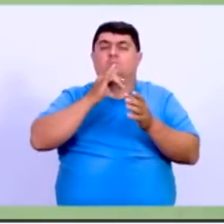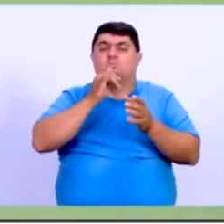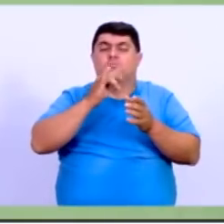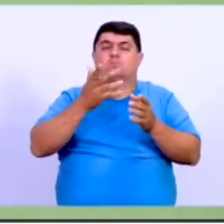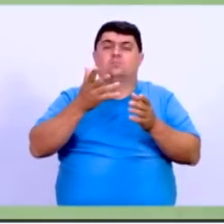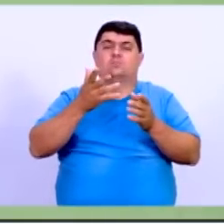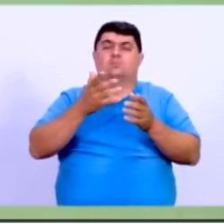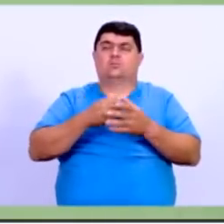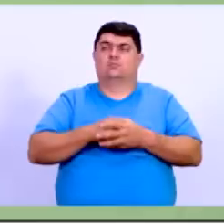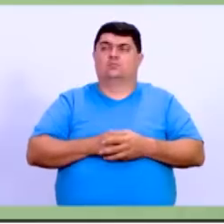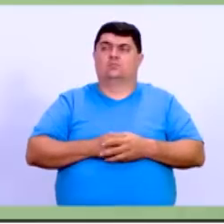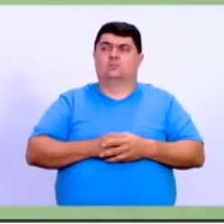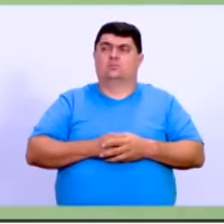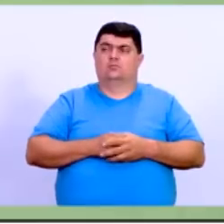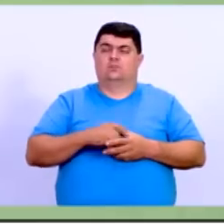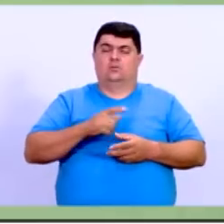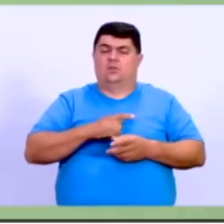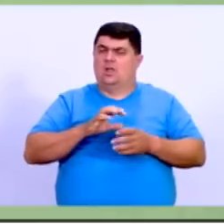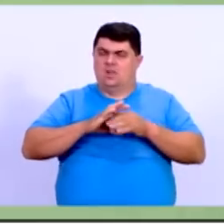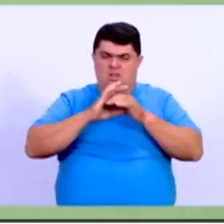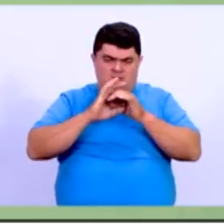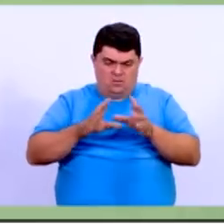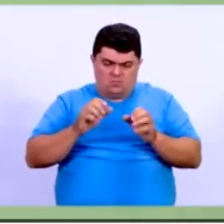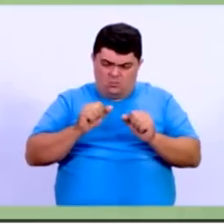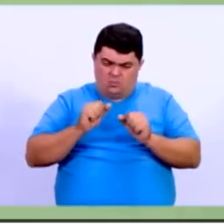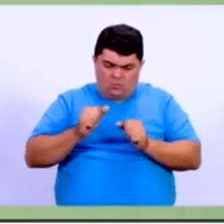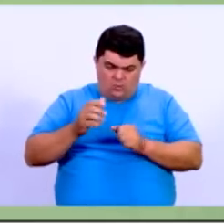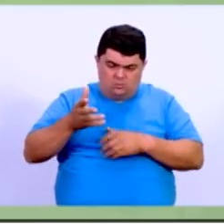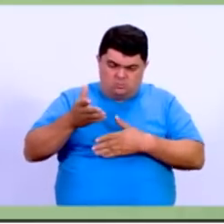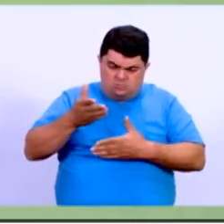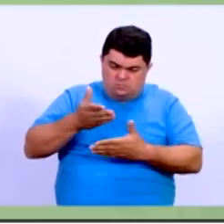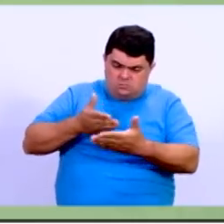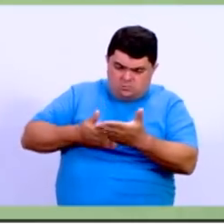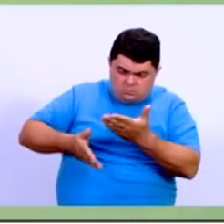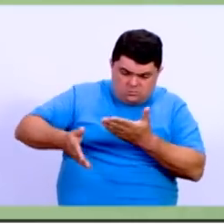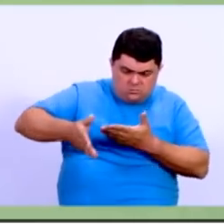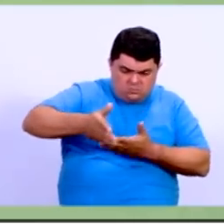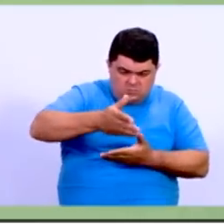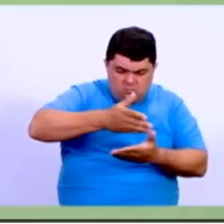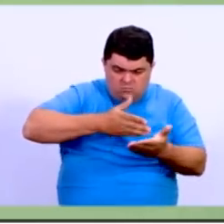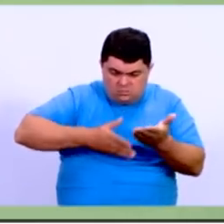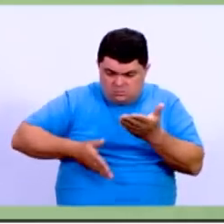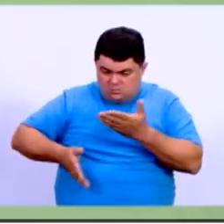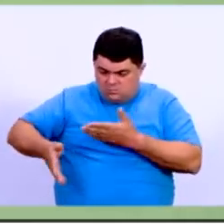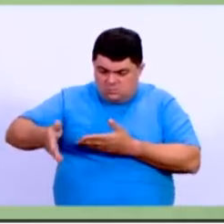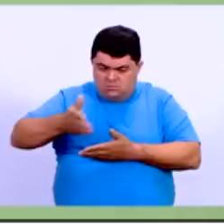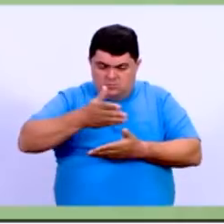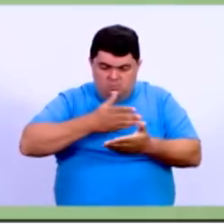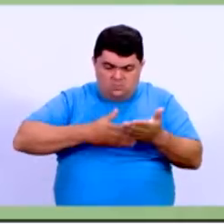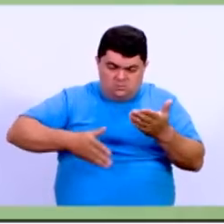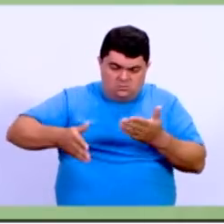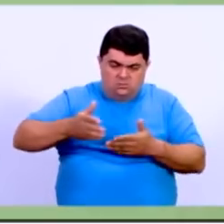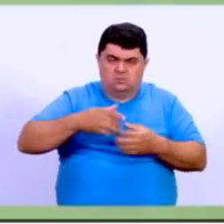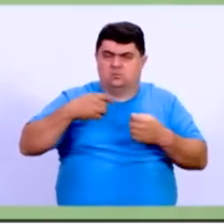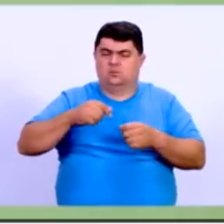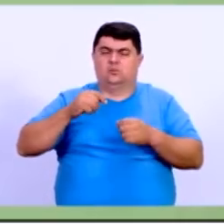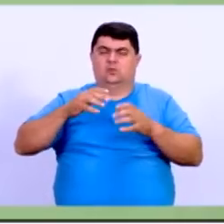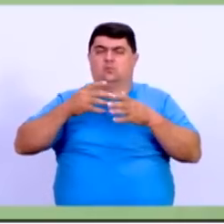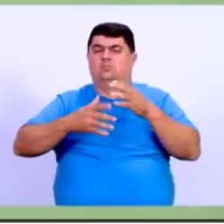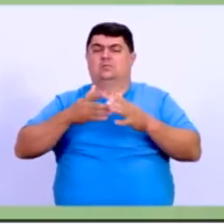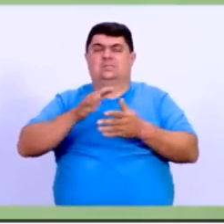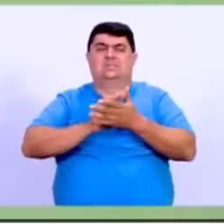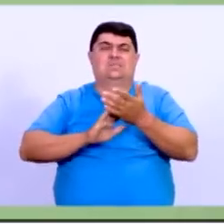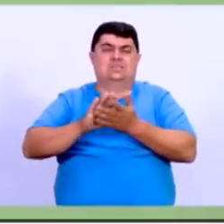3 máquinas que estão livres, elas podem se comunicar, né, com qualquer outra, sem intervenção de nenhum